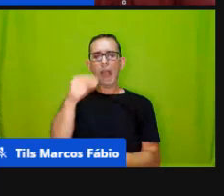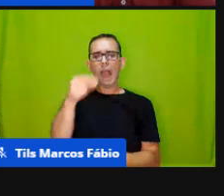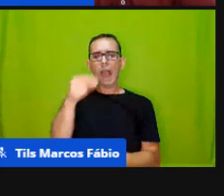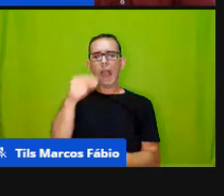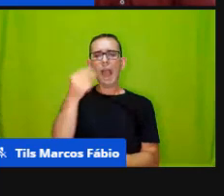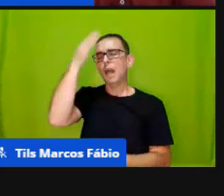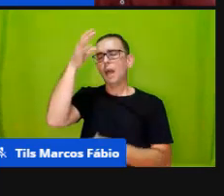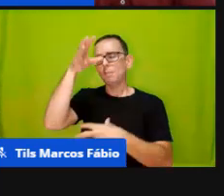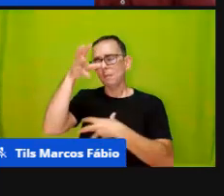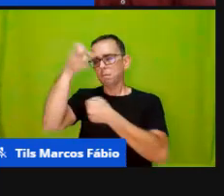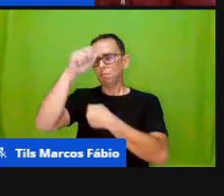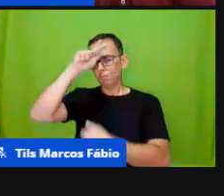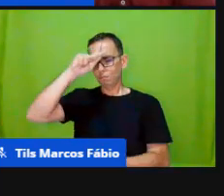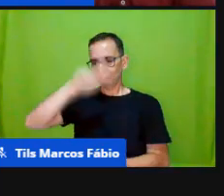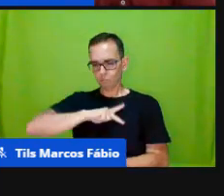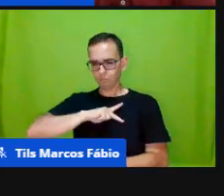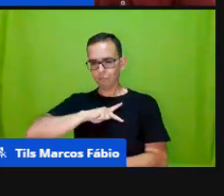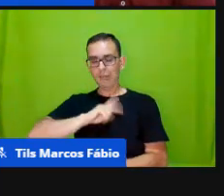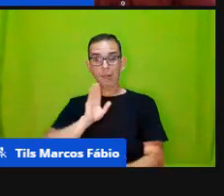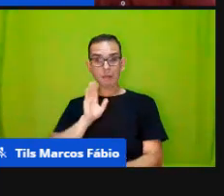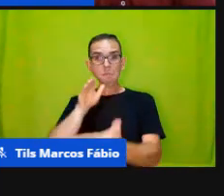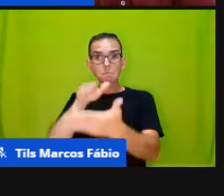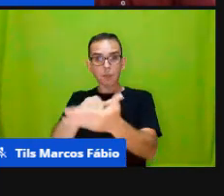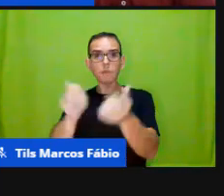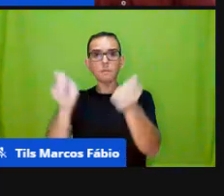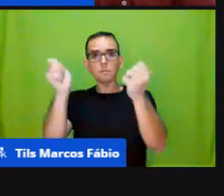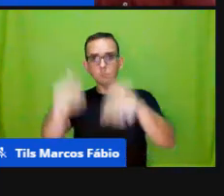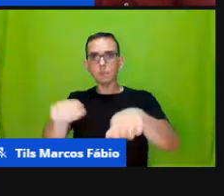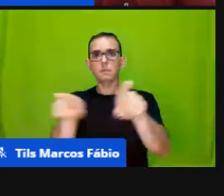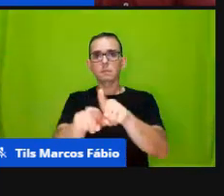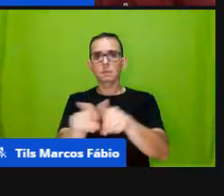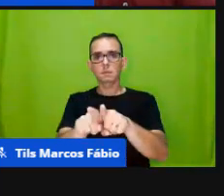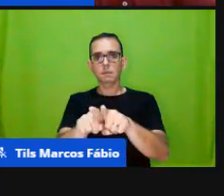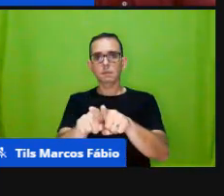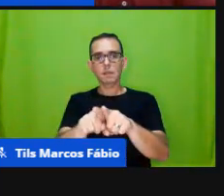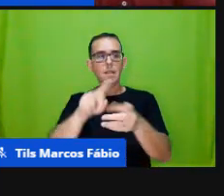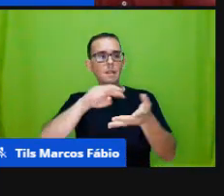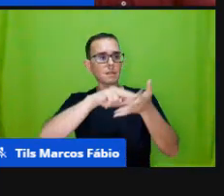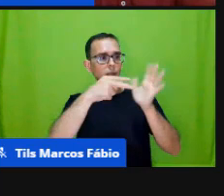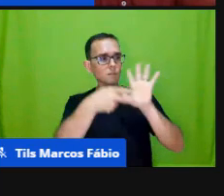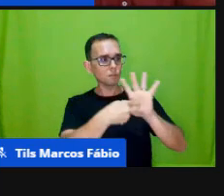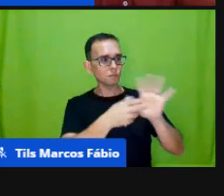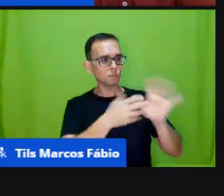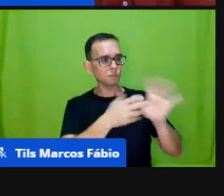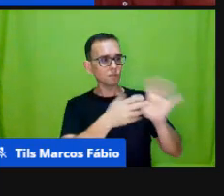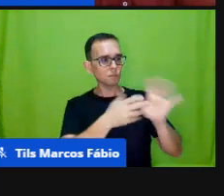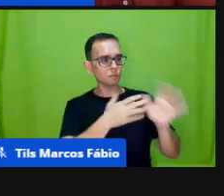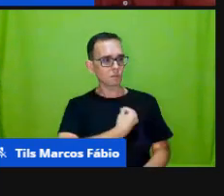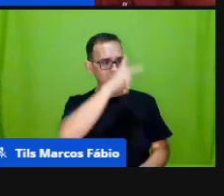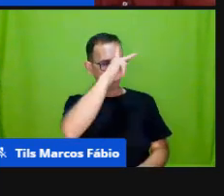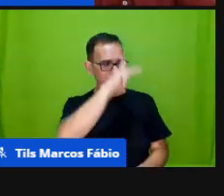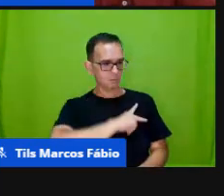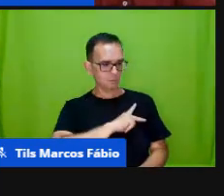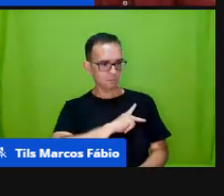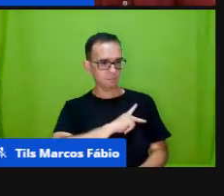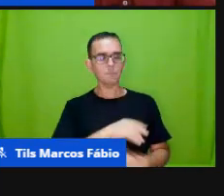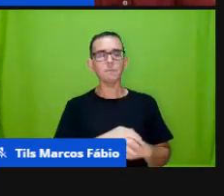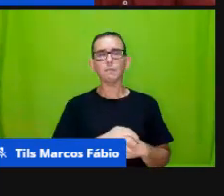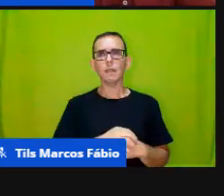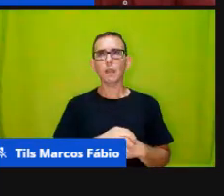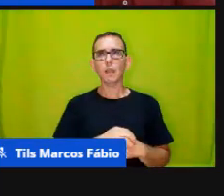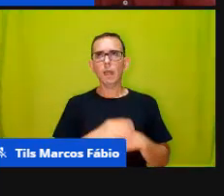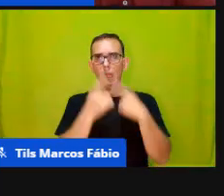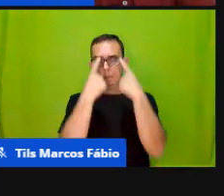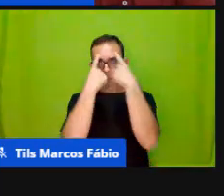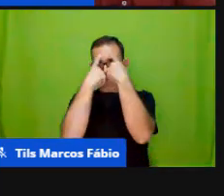confia naquilo até onde ele pode chegar. E isso ele traduz para a vida dele. A redução do estresse